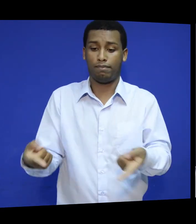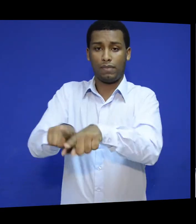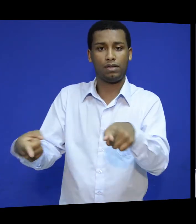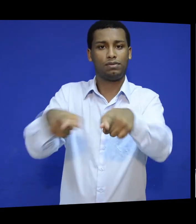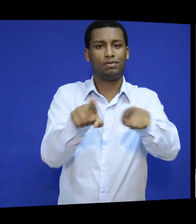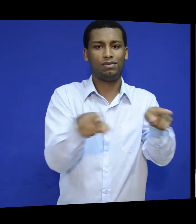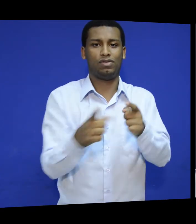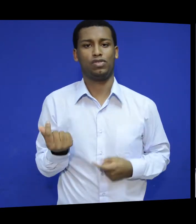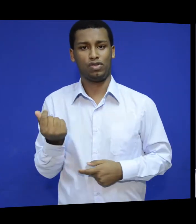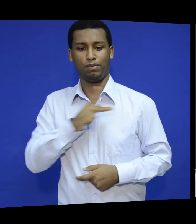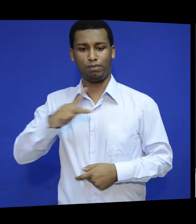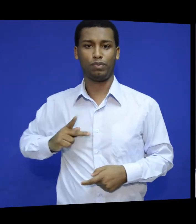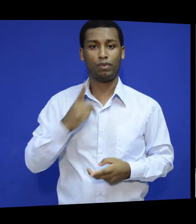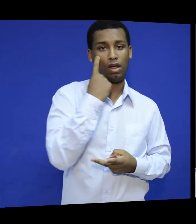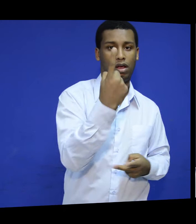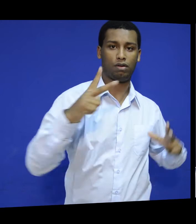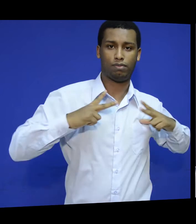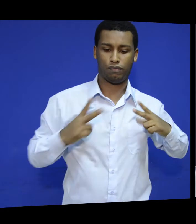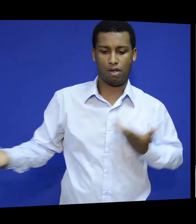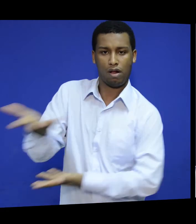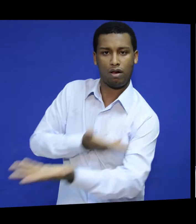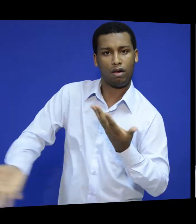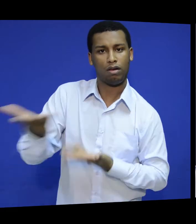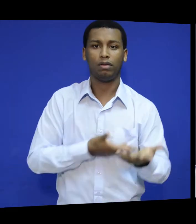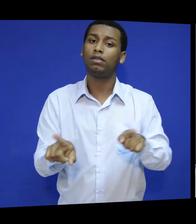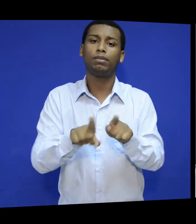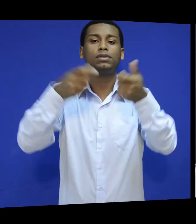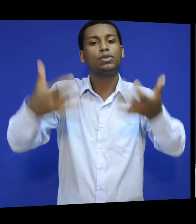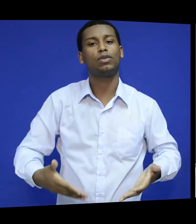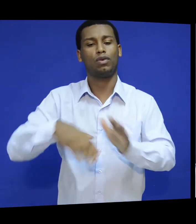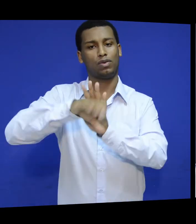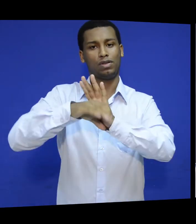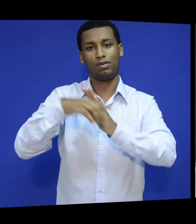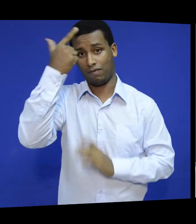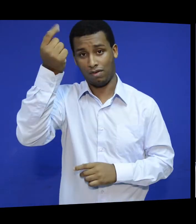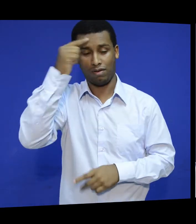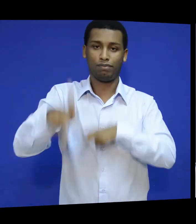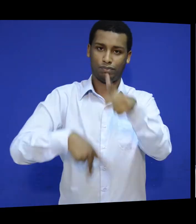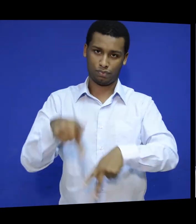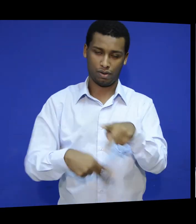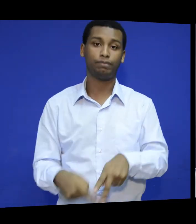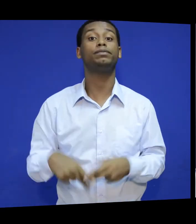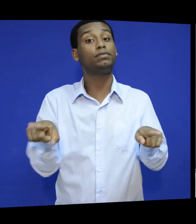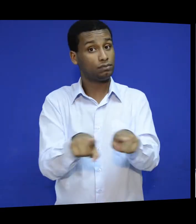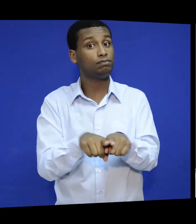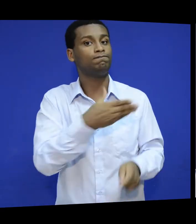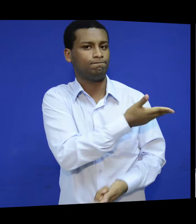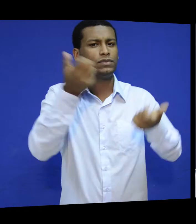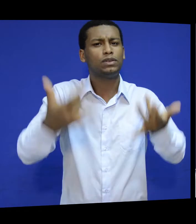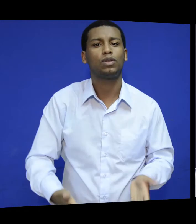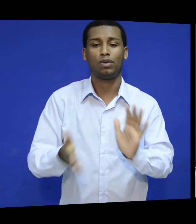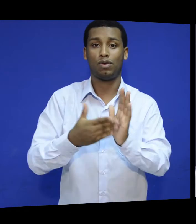completamente contrária às parcerias entre o dinheiro público e os interesses privados e defendeu o conceito de universidade popular.